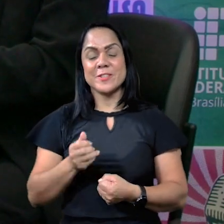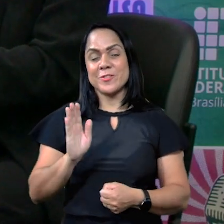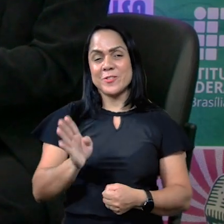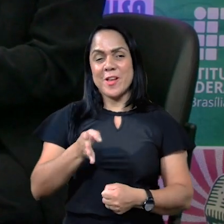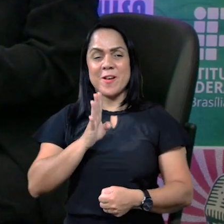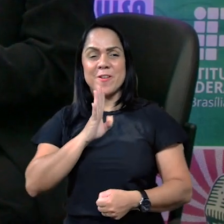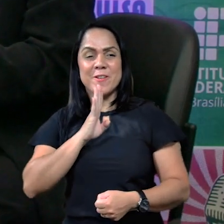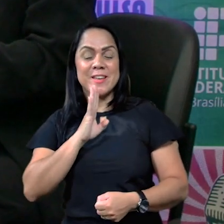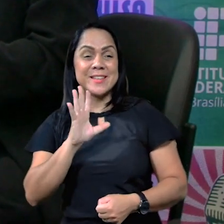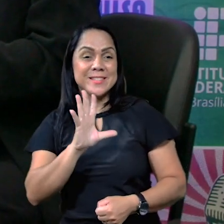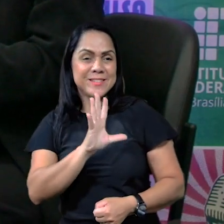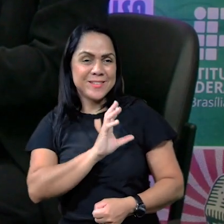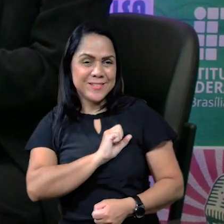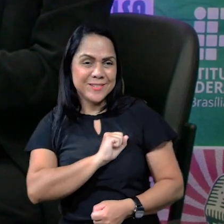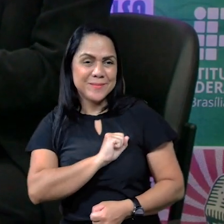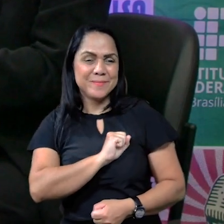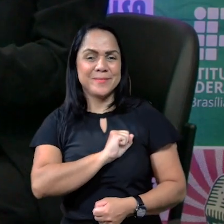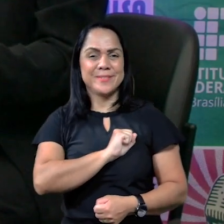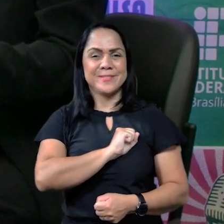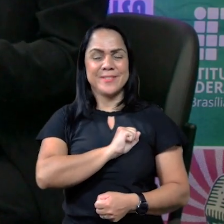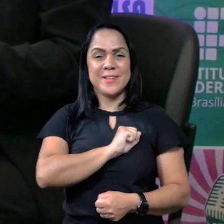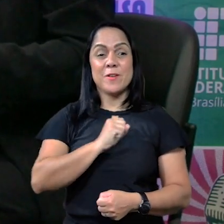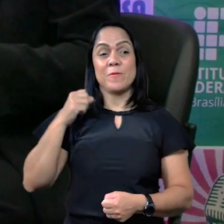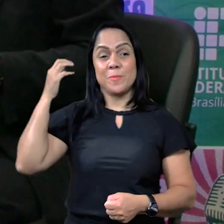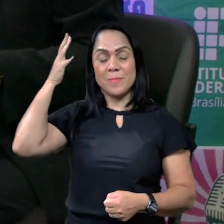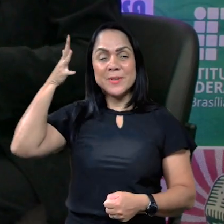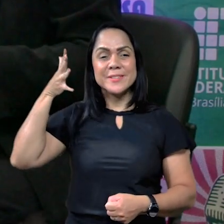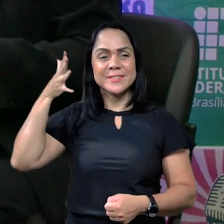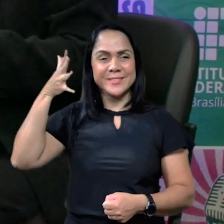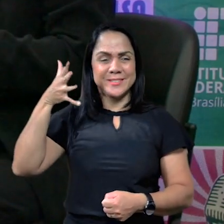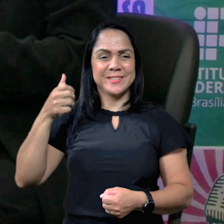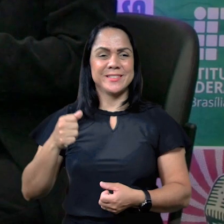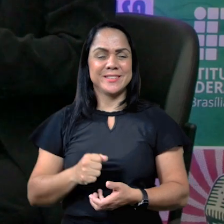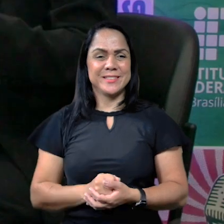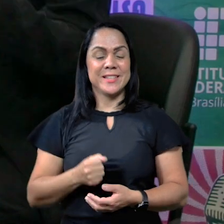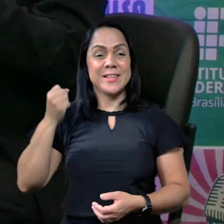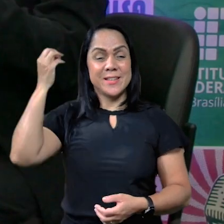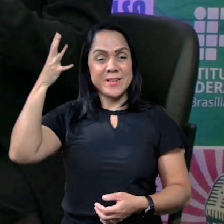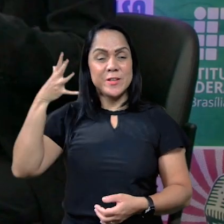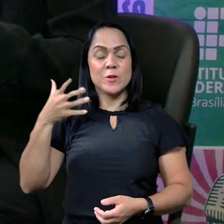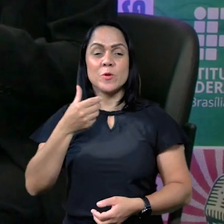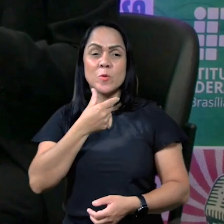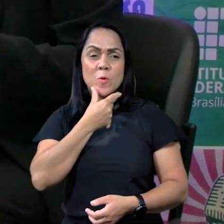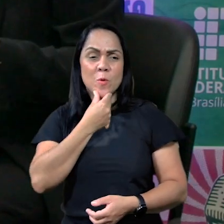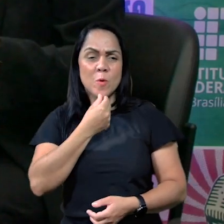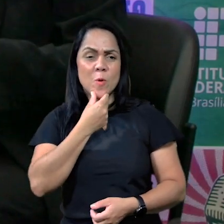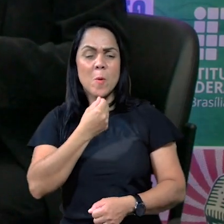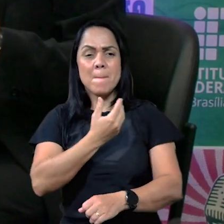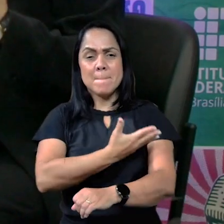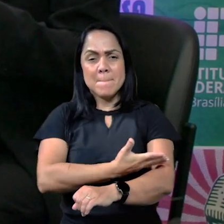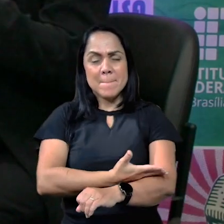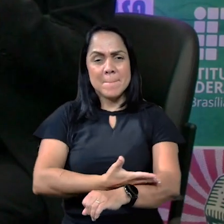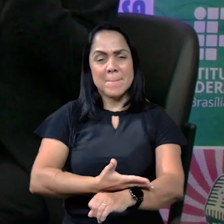conhecem, que todos amam, vou fazer minha audiodescrição. Eu sou um homem, de pele